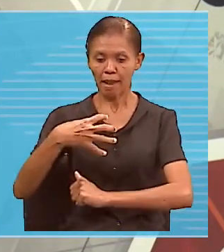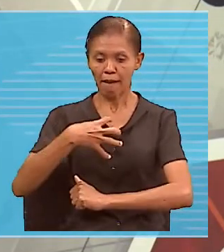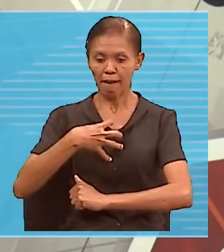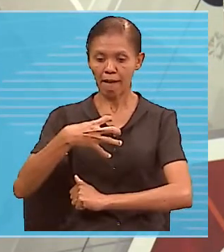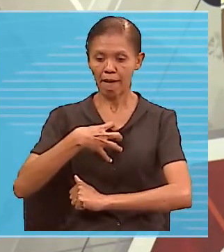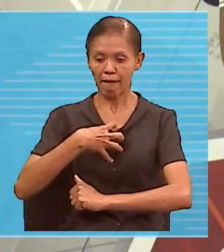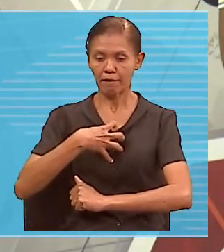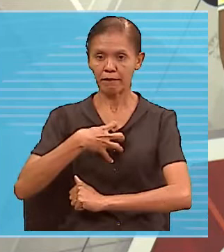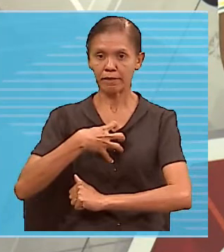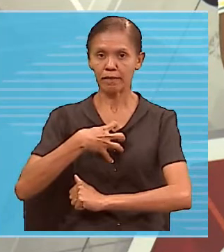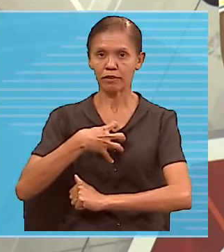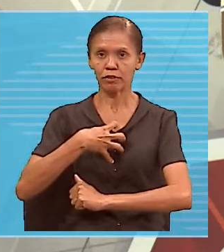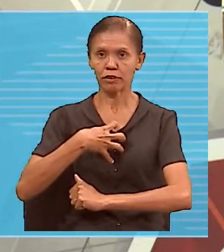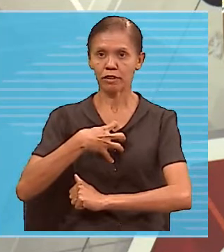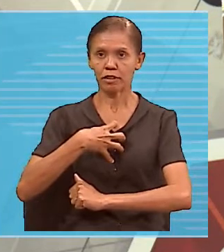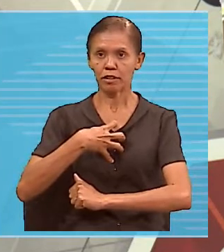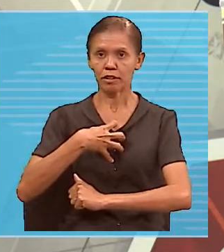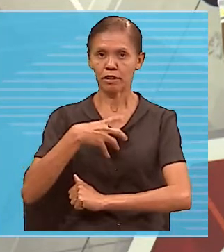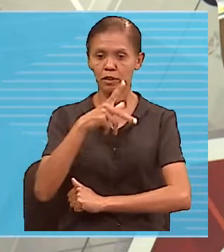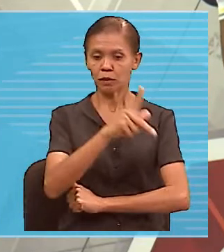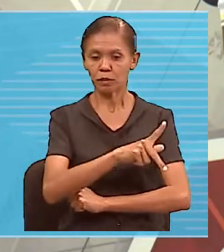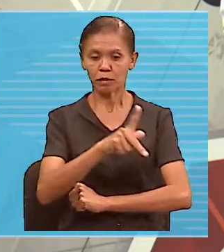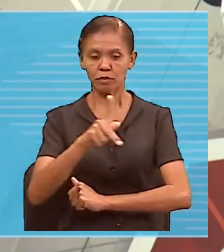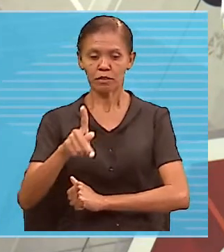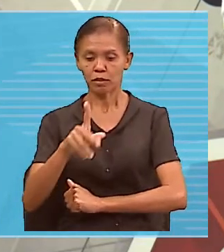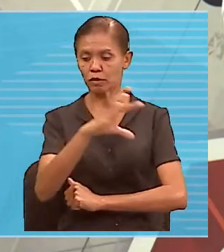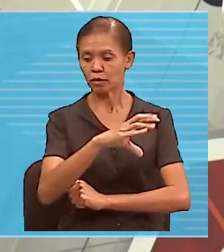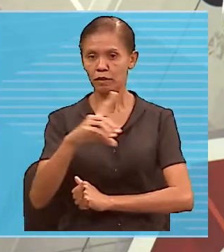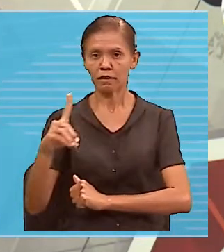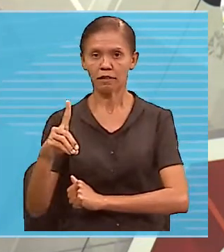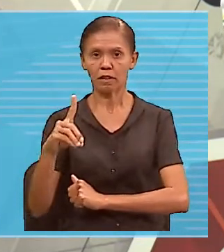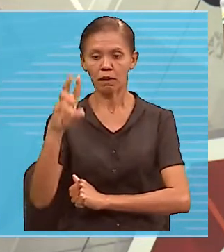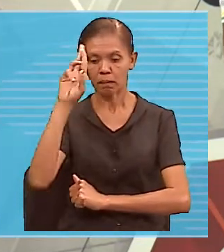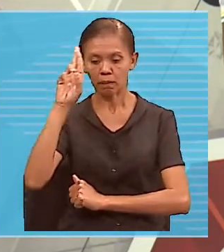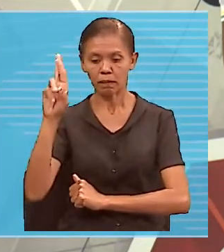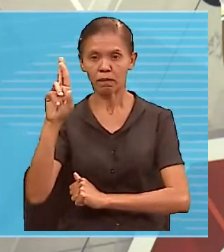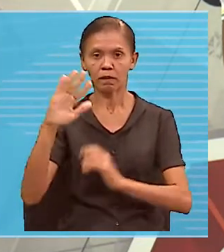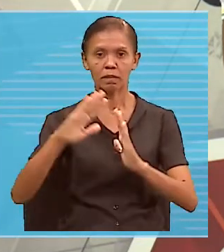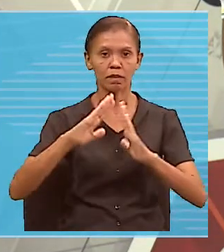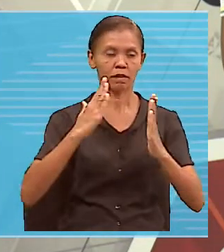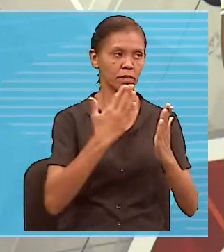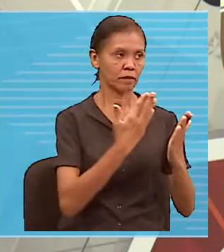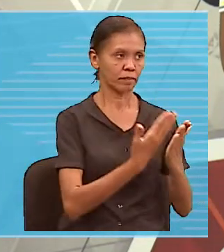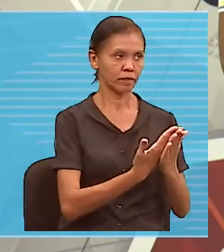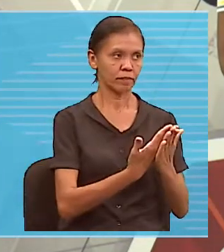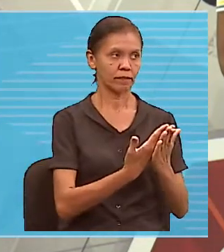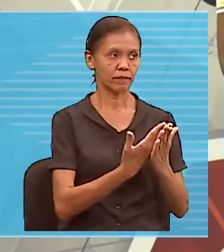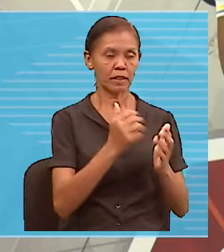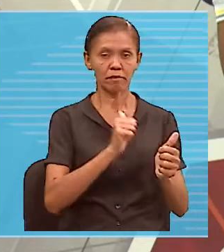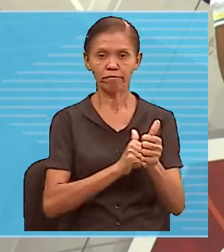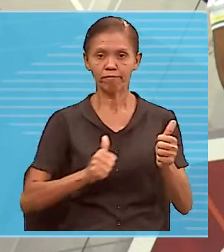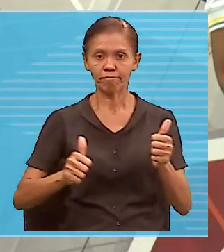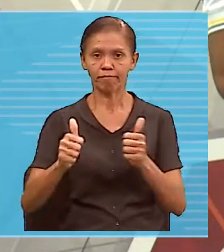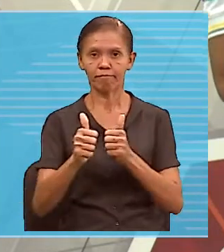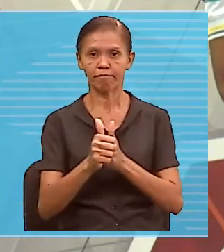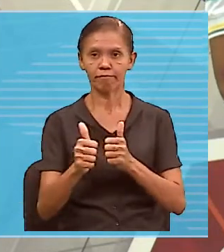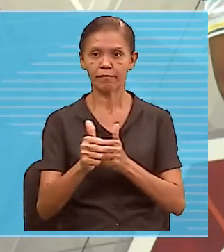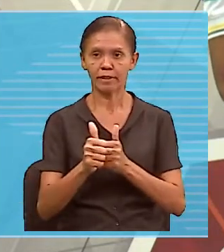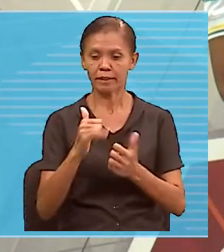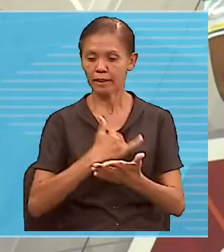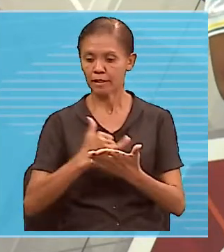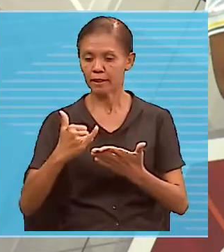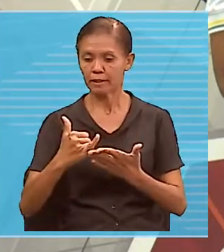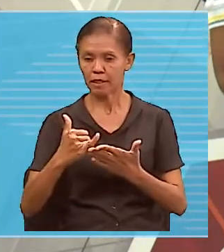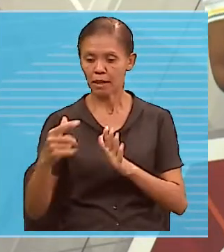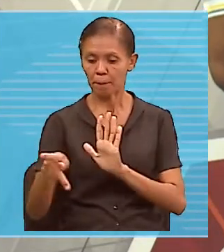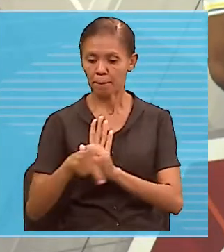tal pessoa, se não vem do professor, se não vem de uma coordenação, de direção da escola, esse protagonismo tem de vir de